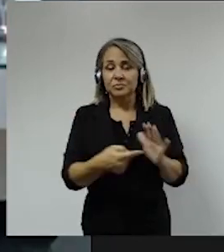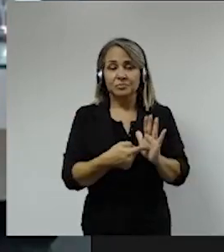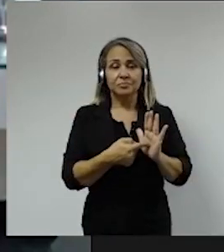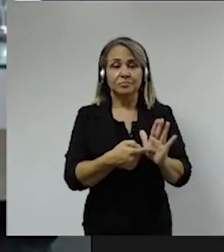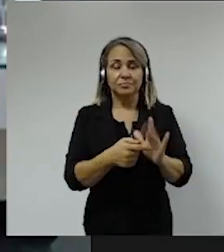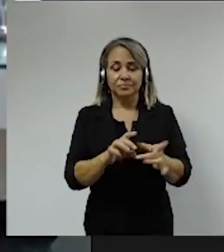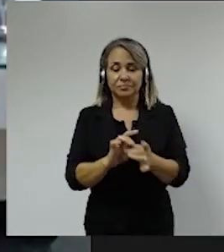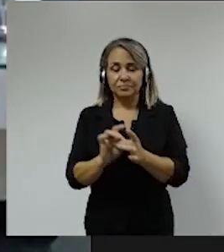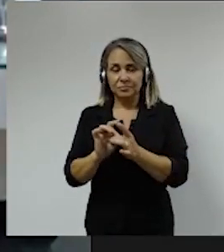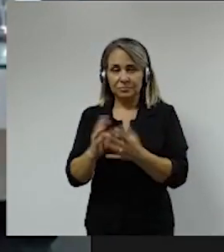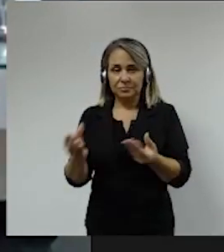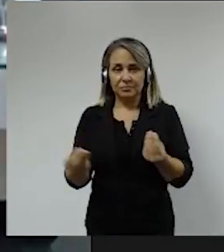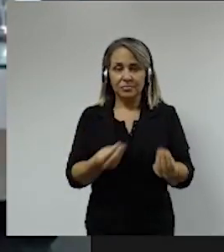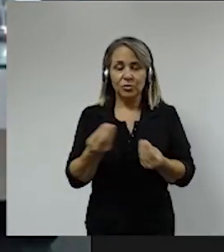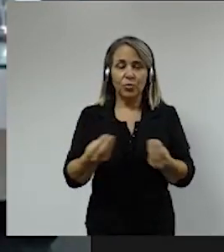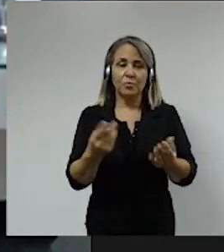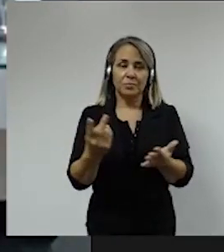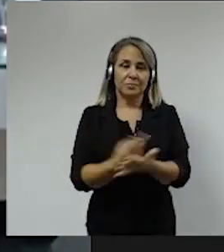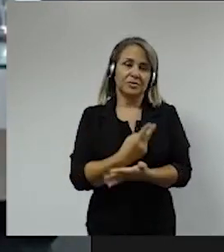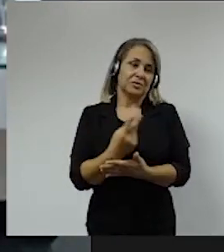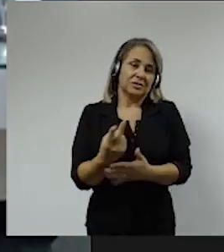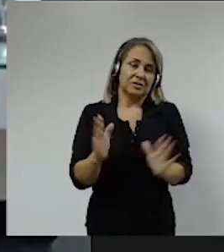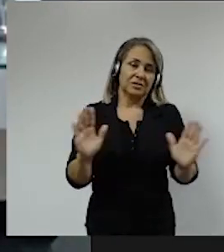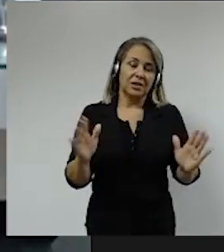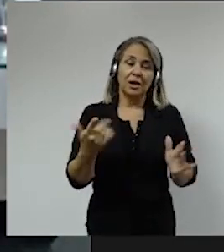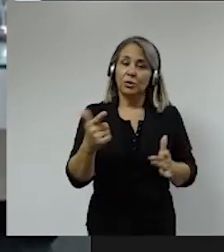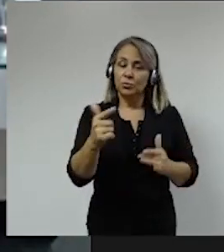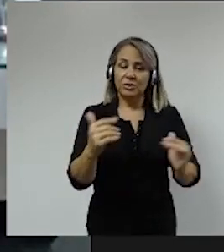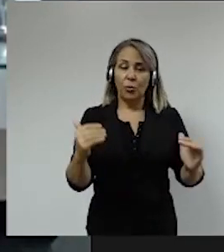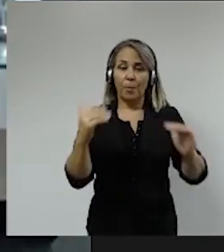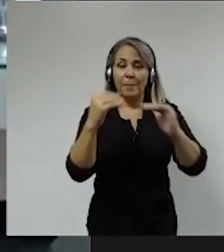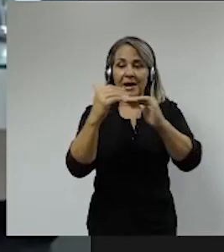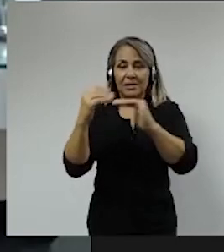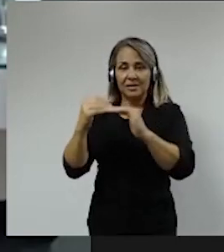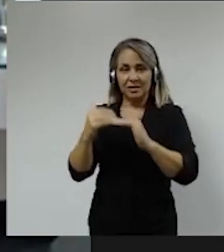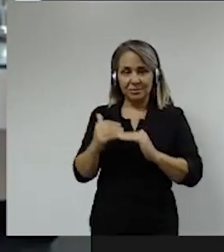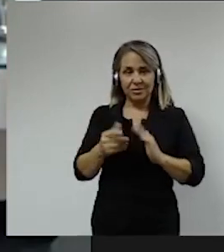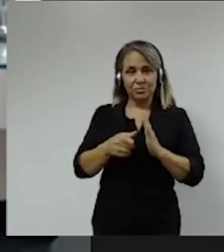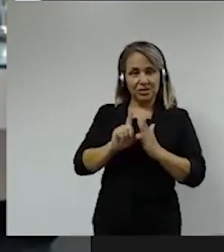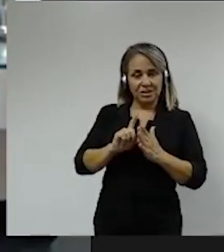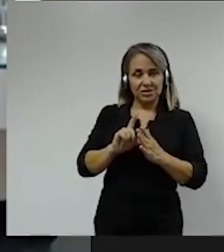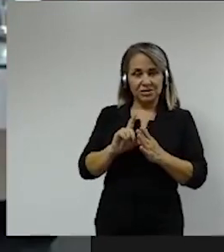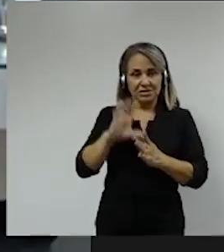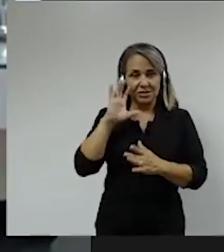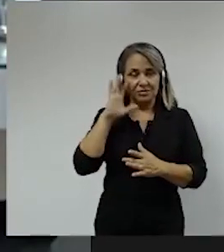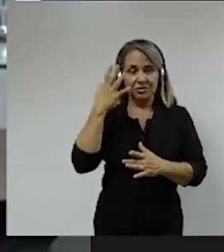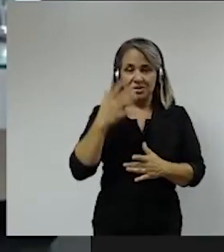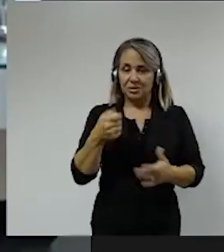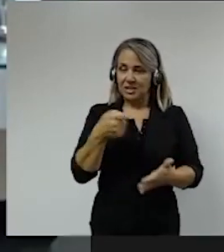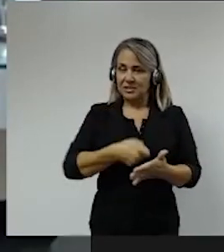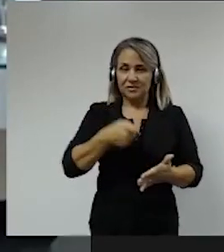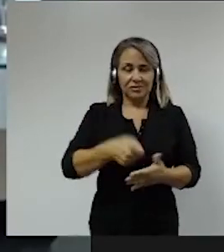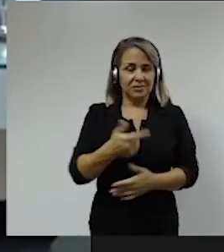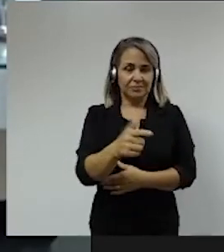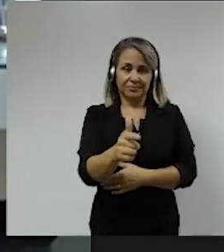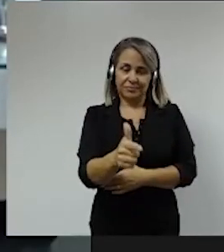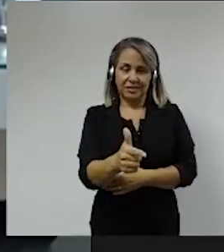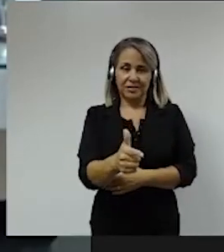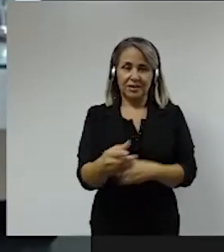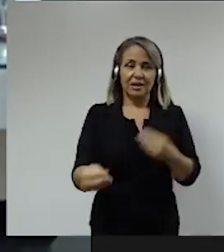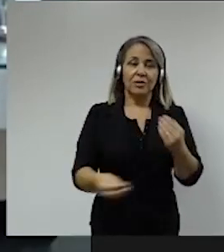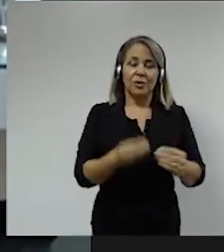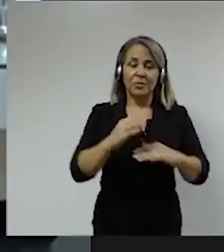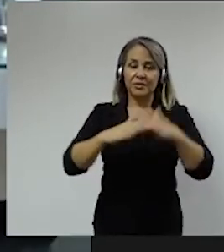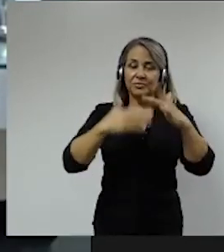essa deliberação de como seria? Não existe um parâmetro previamente definido, nem a exigência disso. À medida que